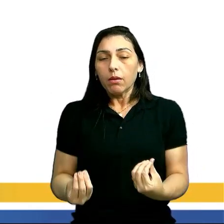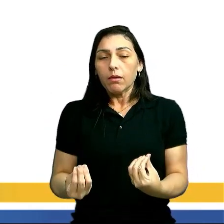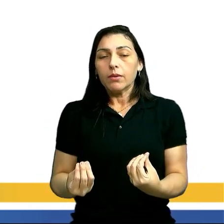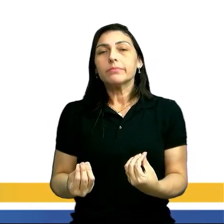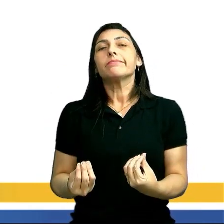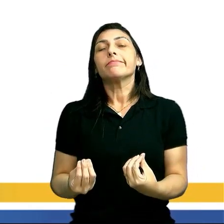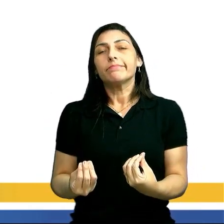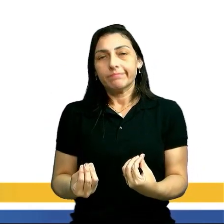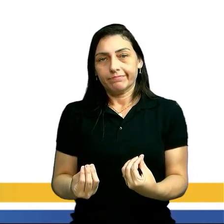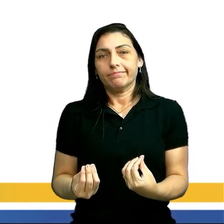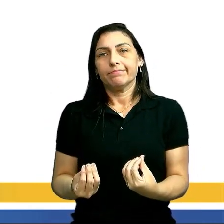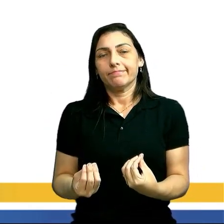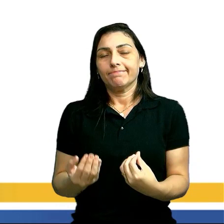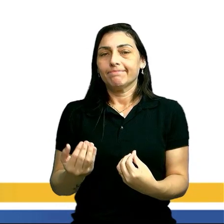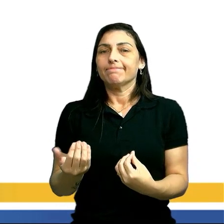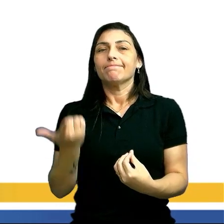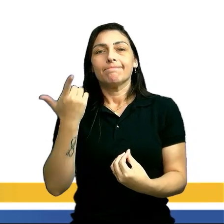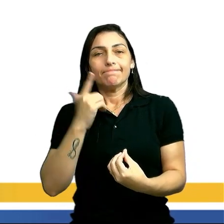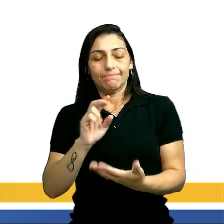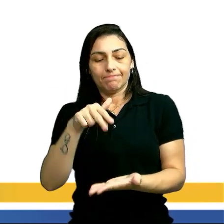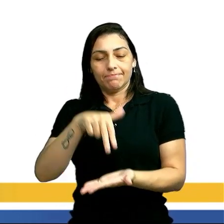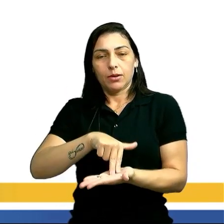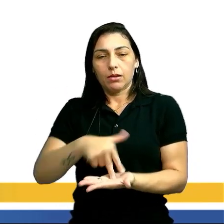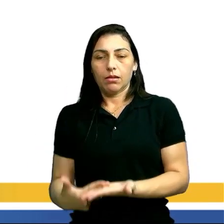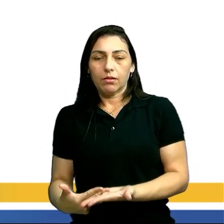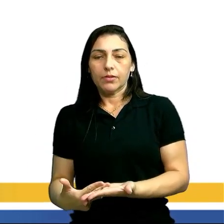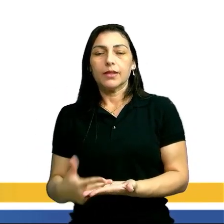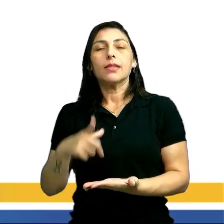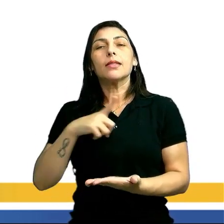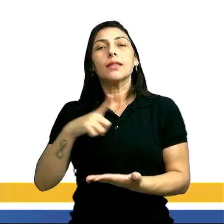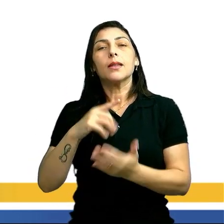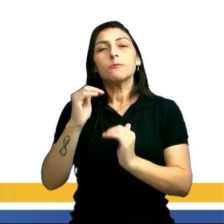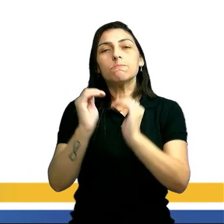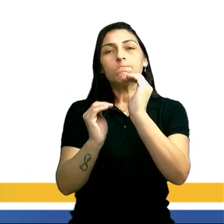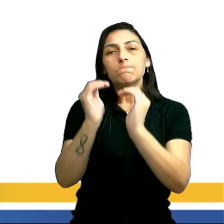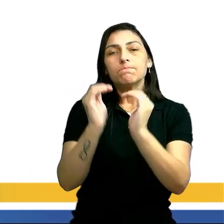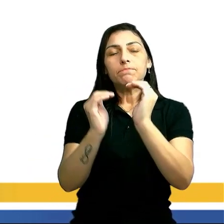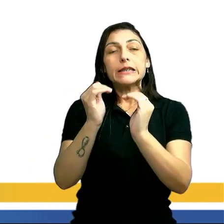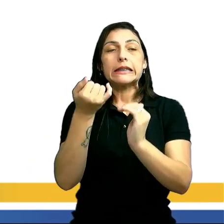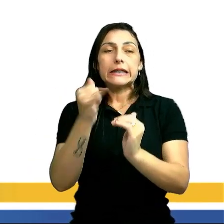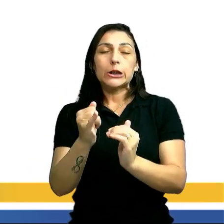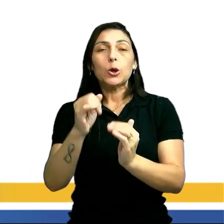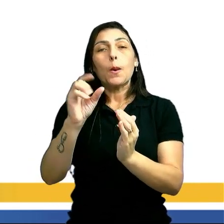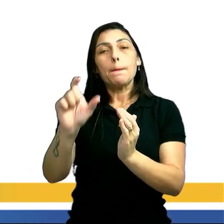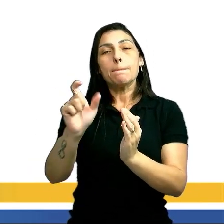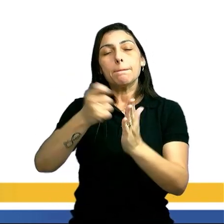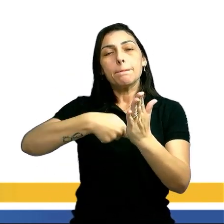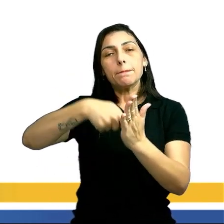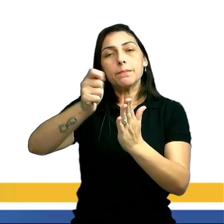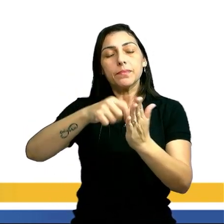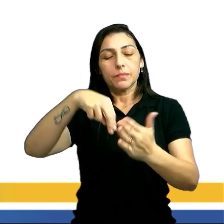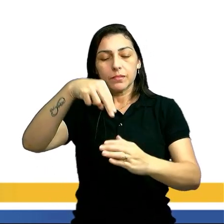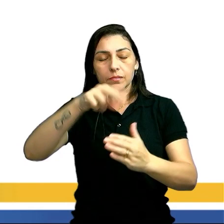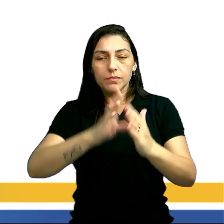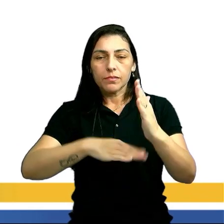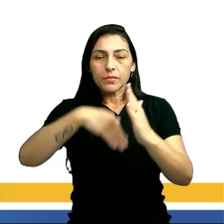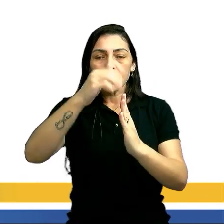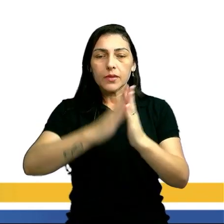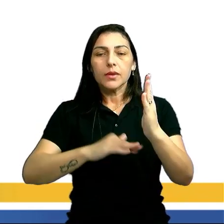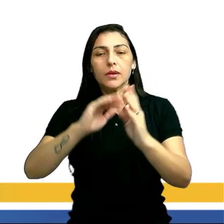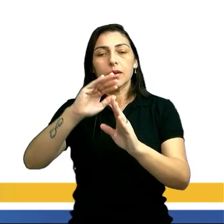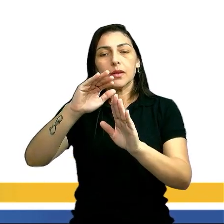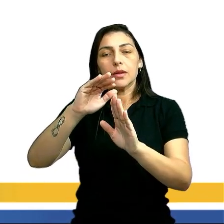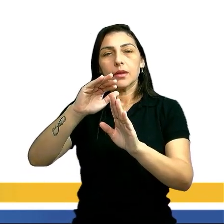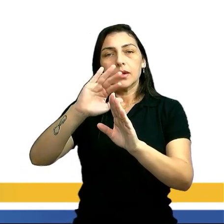provavelmente a minha arte não vai aguentar de pé. Então tem que ter harmonia. Se eu pegar um pincel e uma tinta para desenhar numa